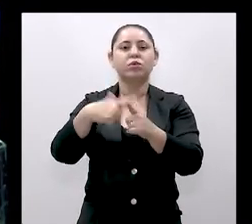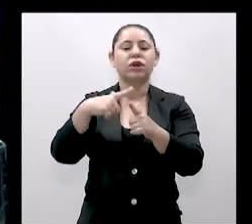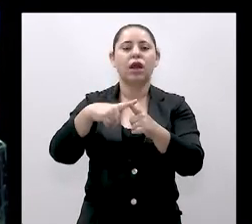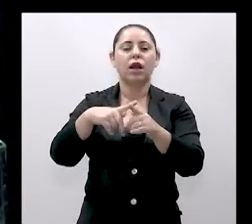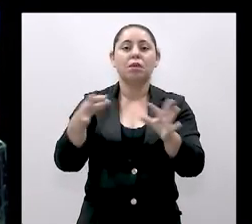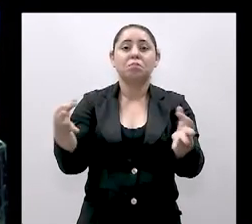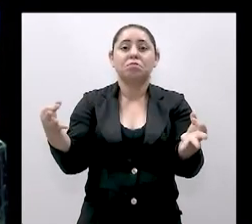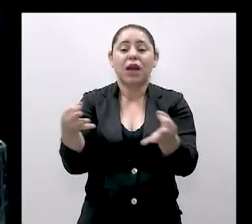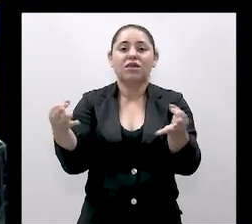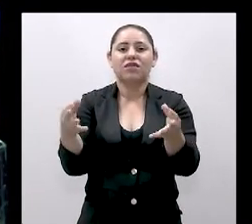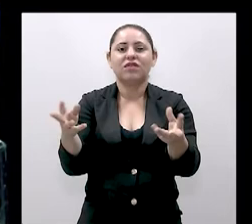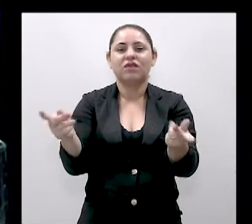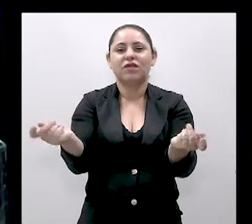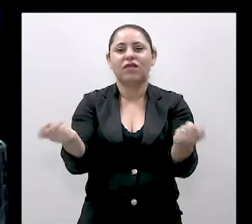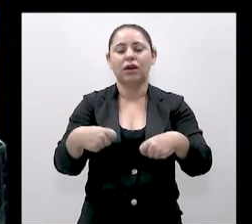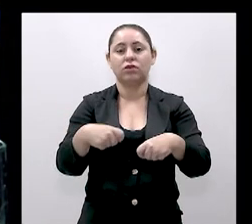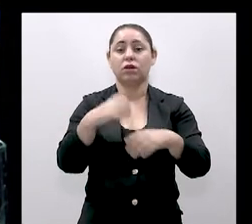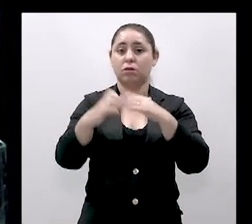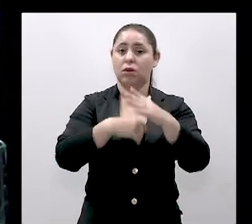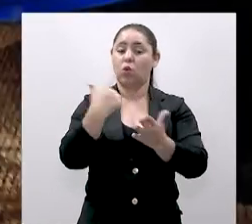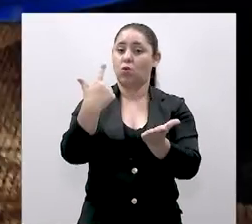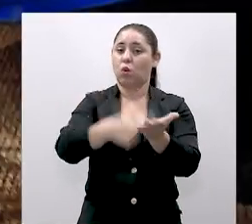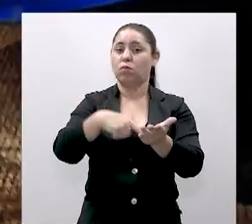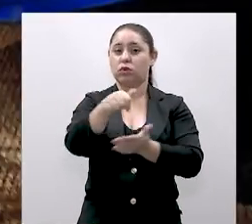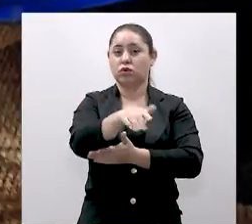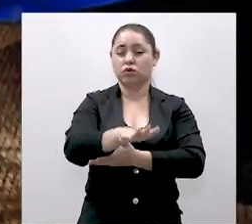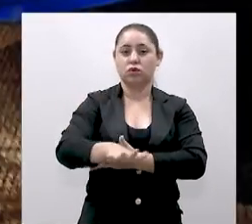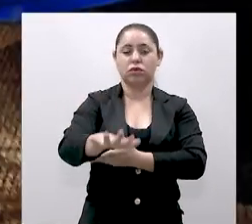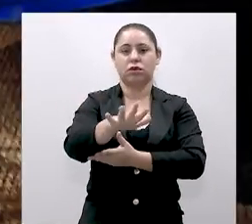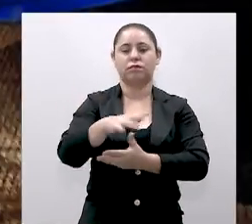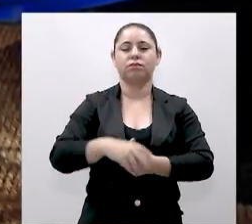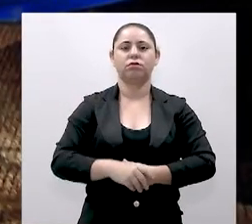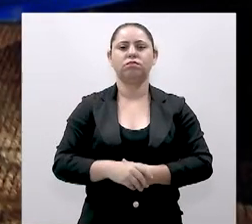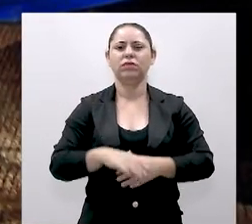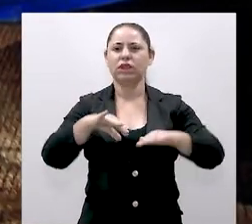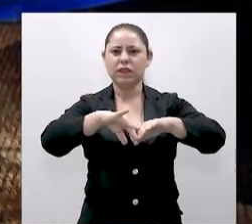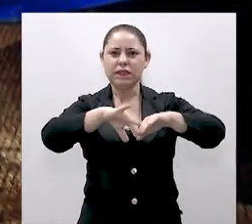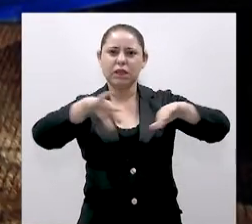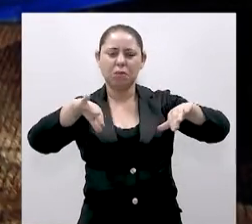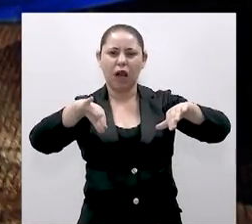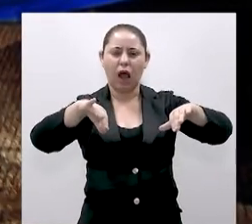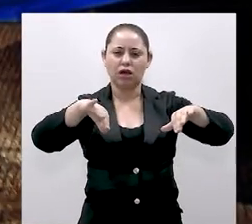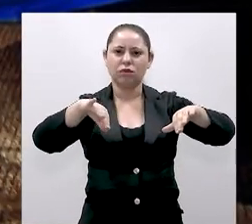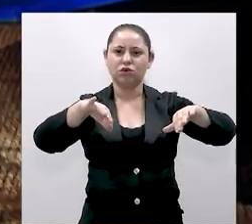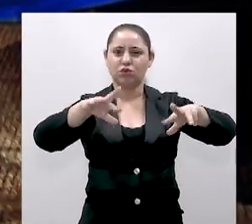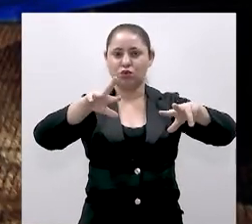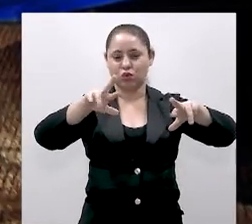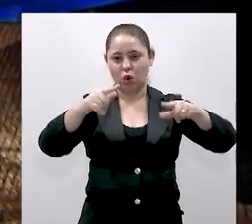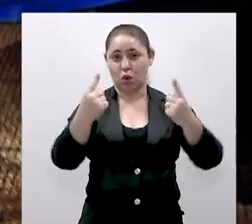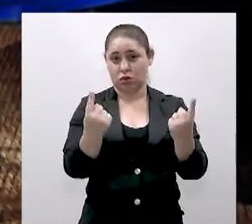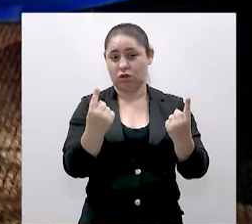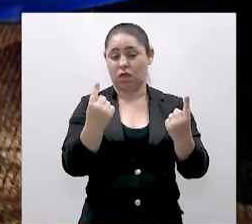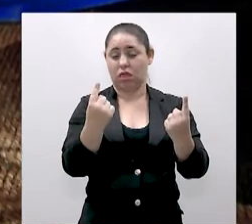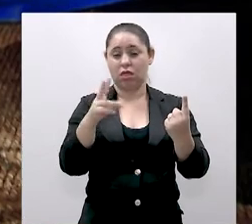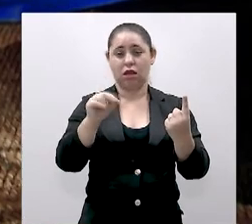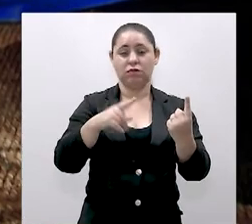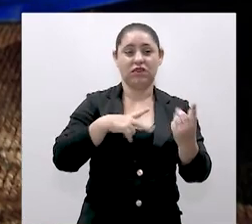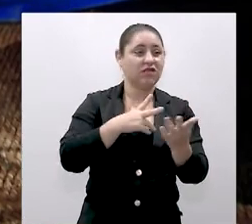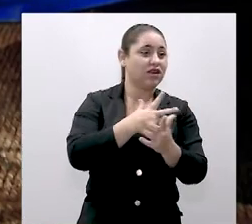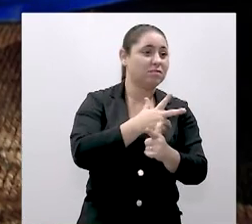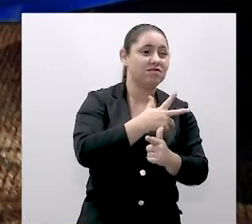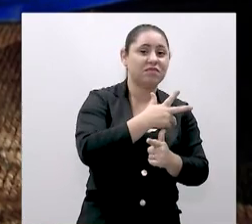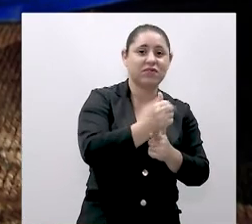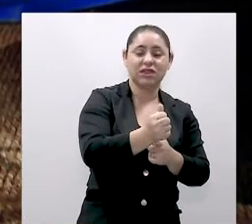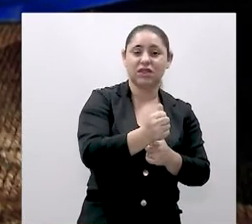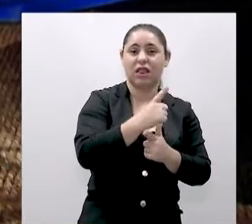pela eficiência da empresa mas pelo compromisso social que tem né hoje você não consegue Separar uma coisa da outra se